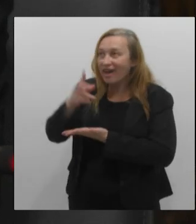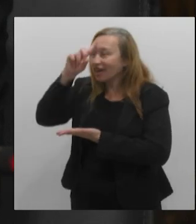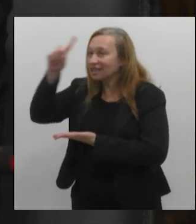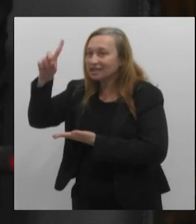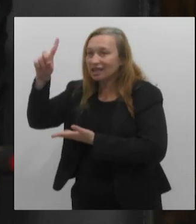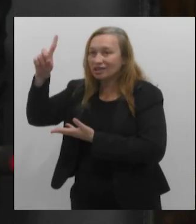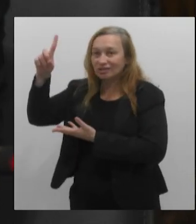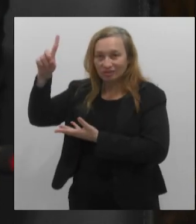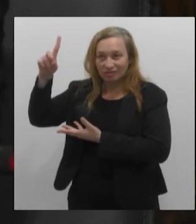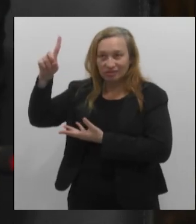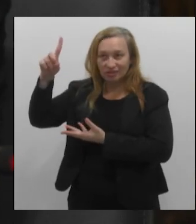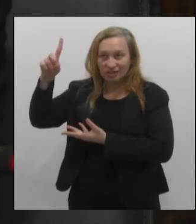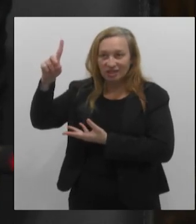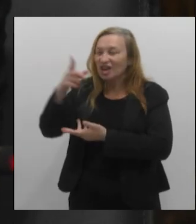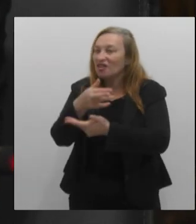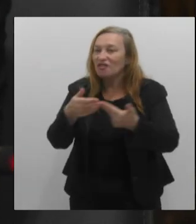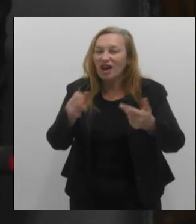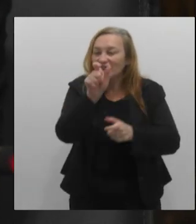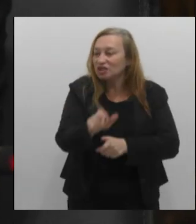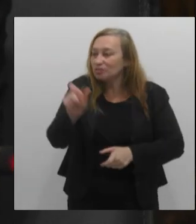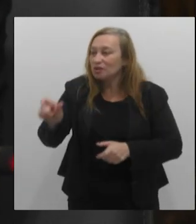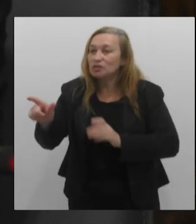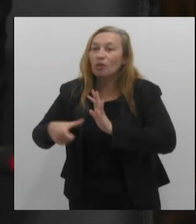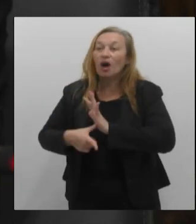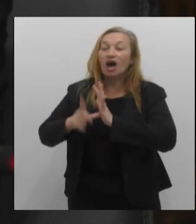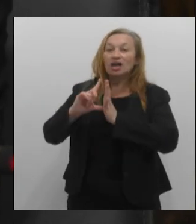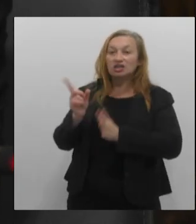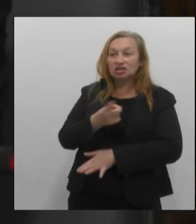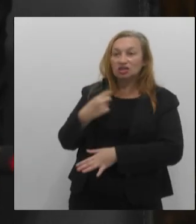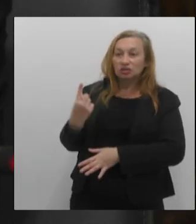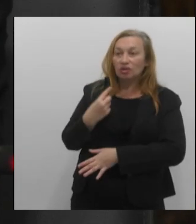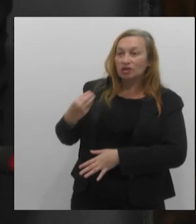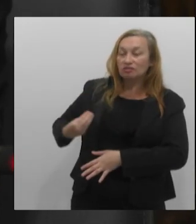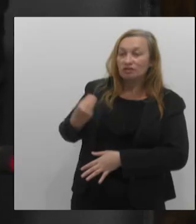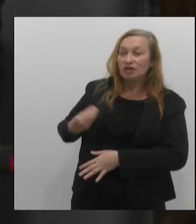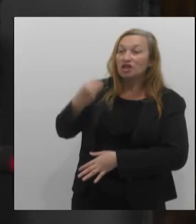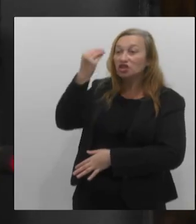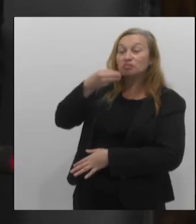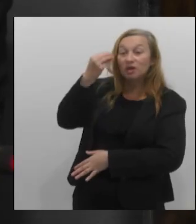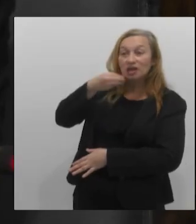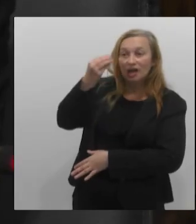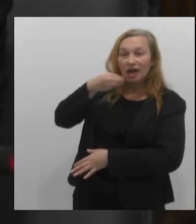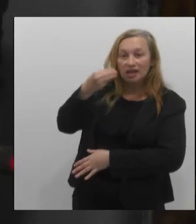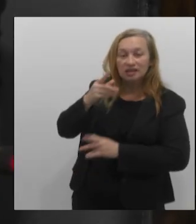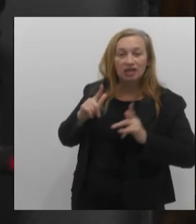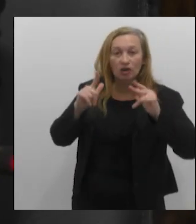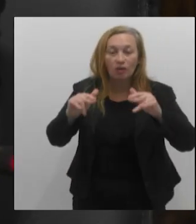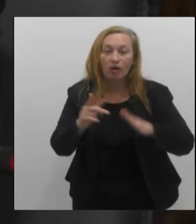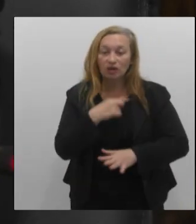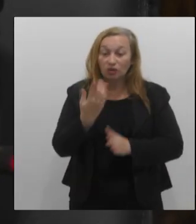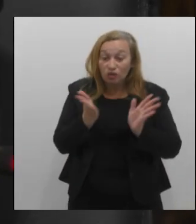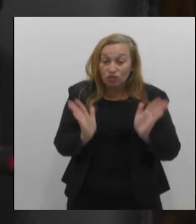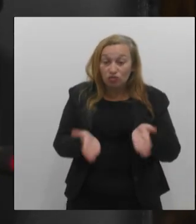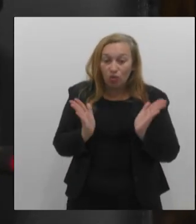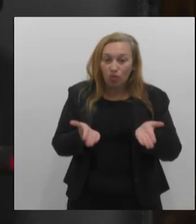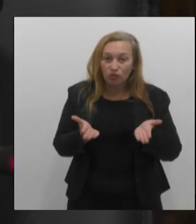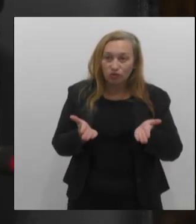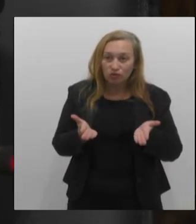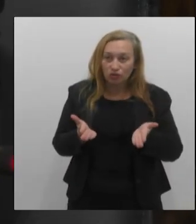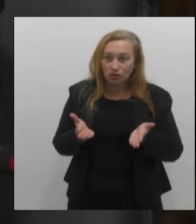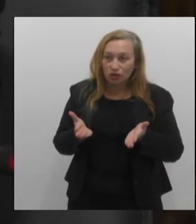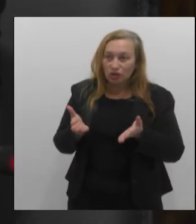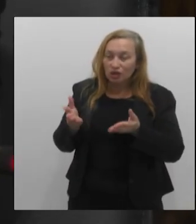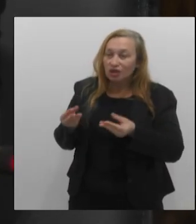de uma multidão de pessoas que antes de nós viveram onde vivemos hoje. e nos legaram